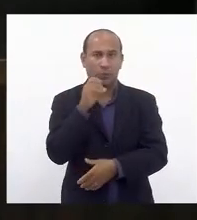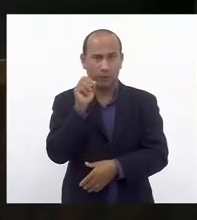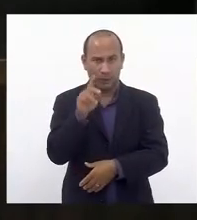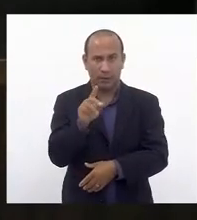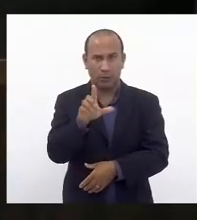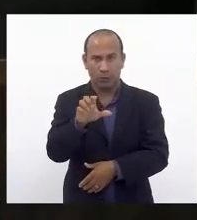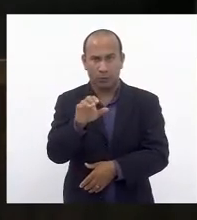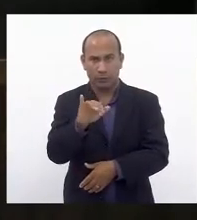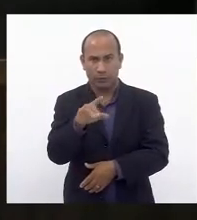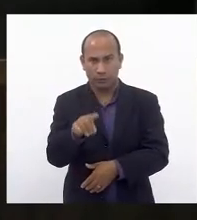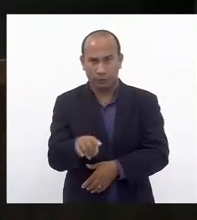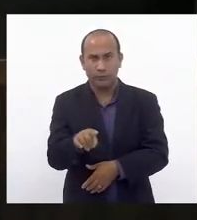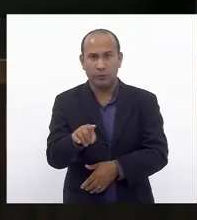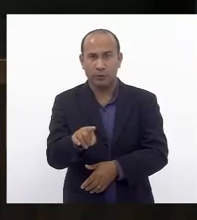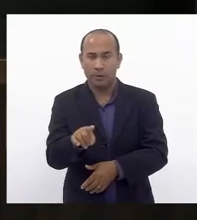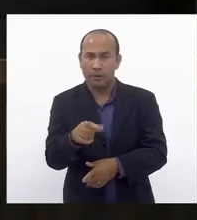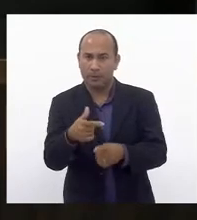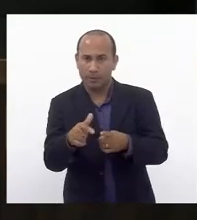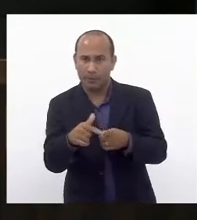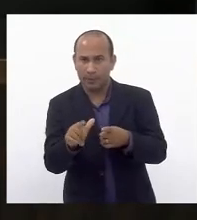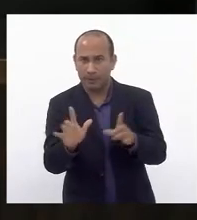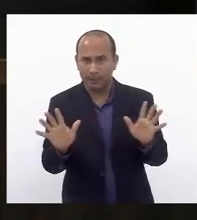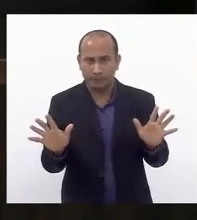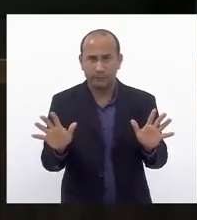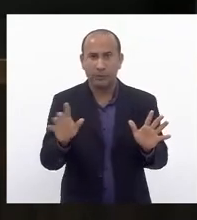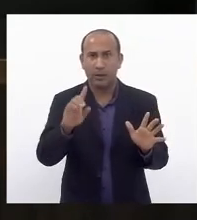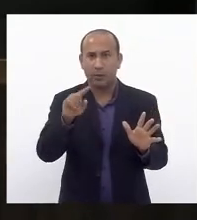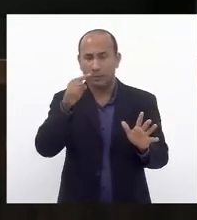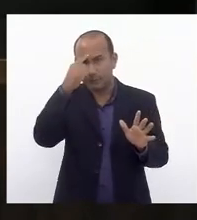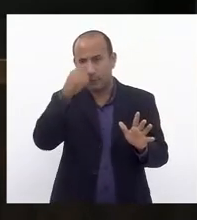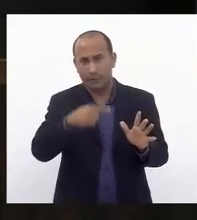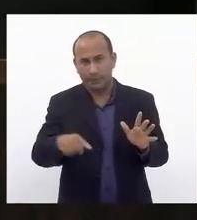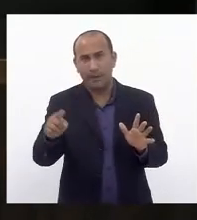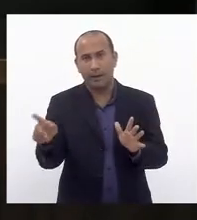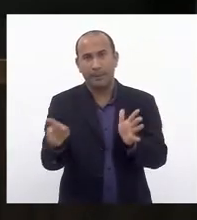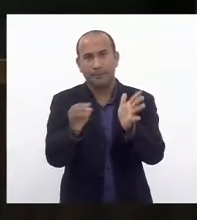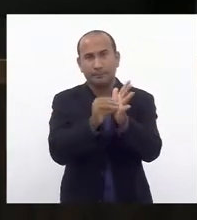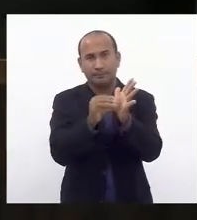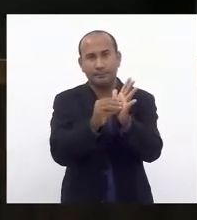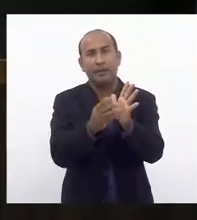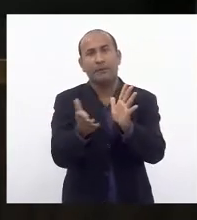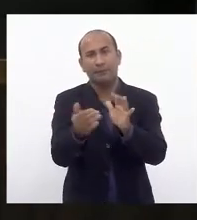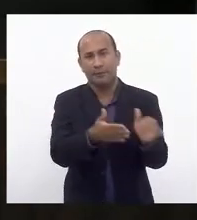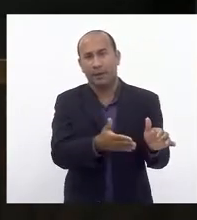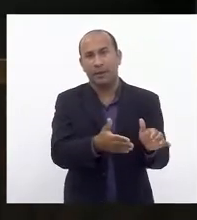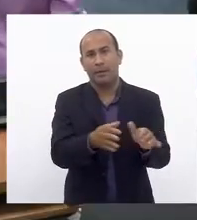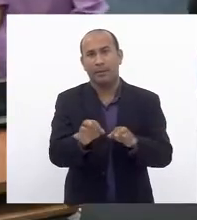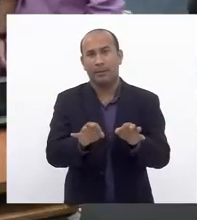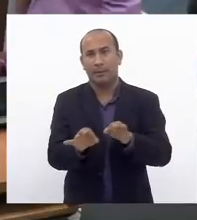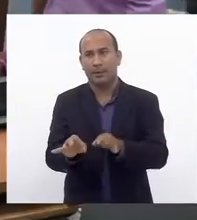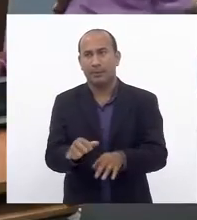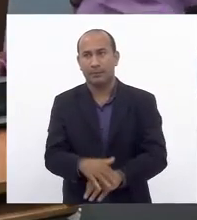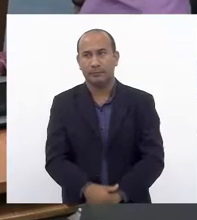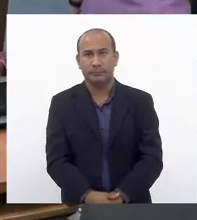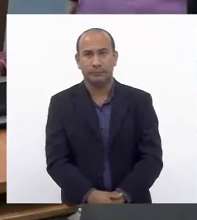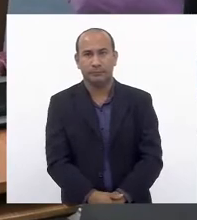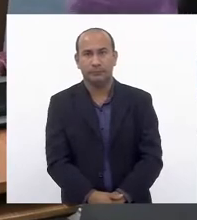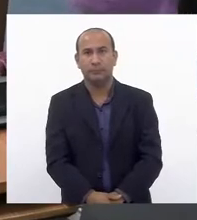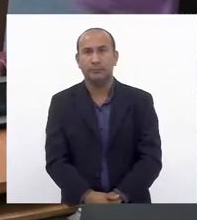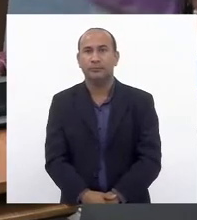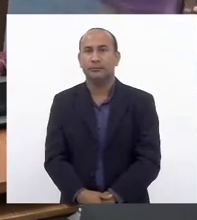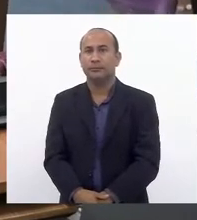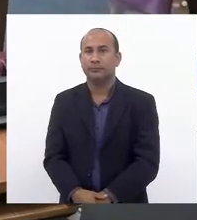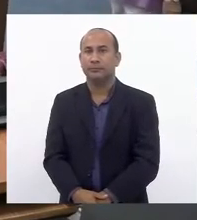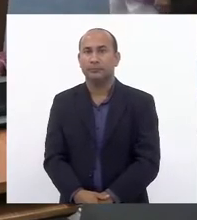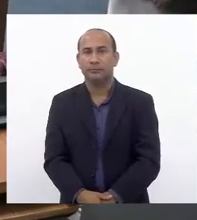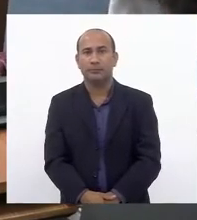Luiz? Sem prejuízo, na próxima semana vem a pauta, o projeto. Da minha parte, senhor presidente, eu acho que a data